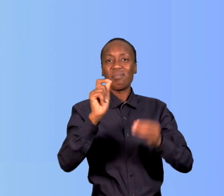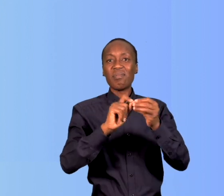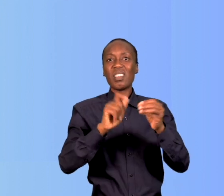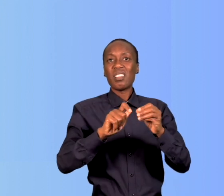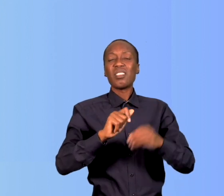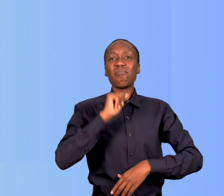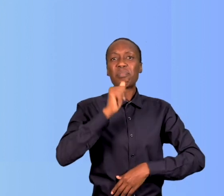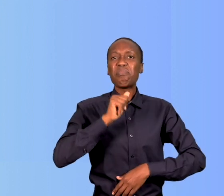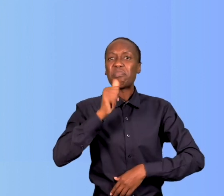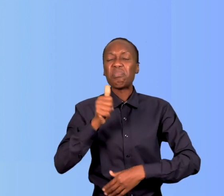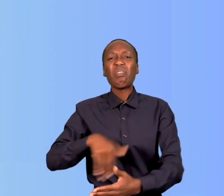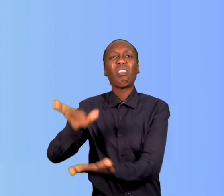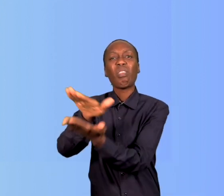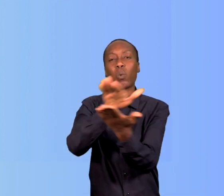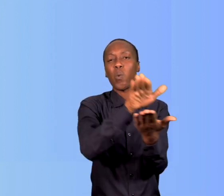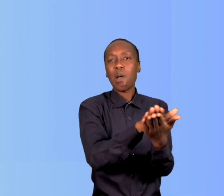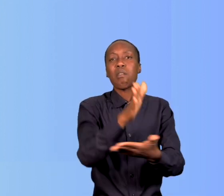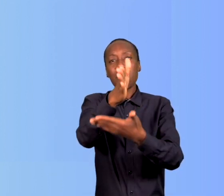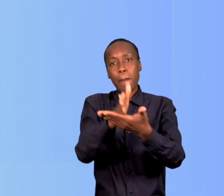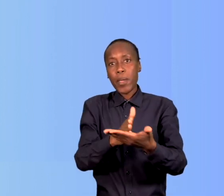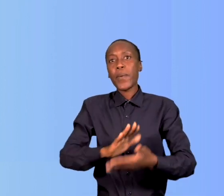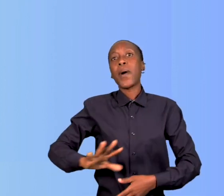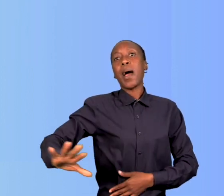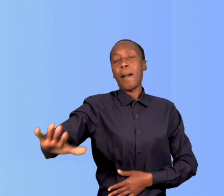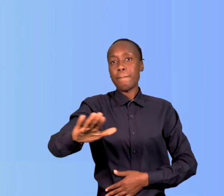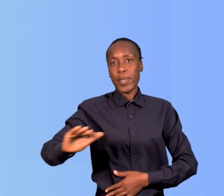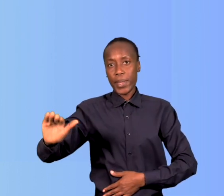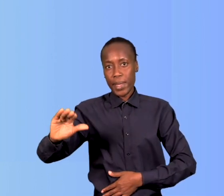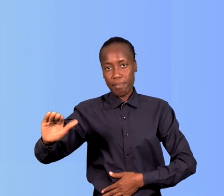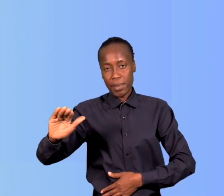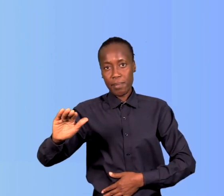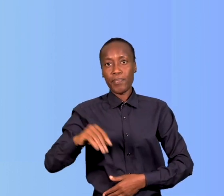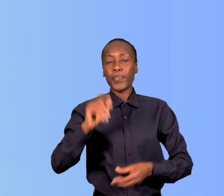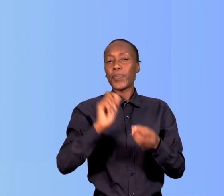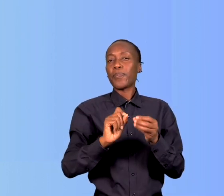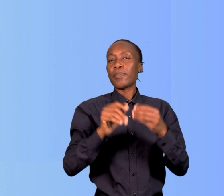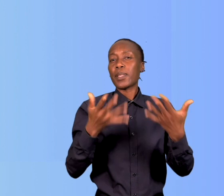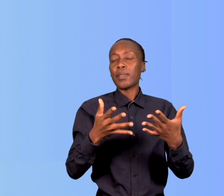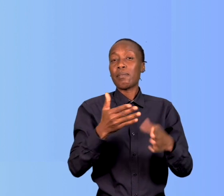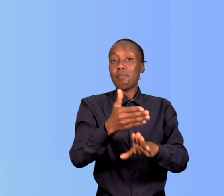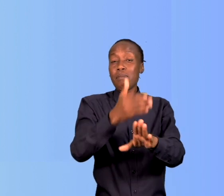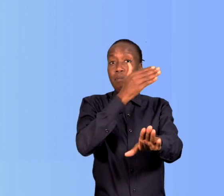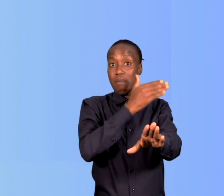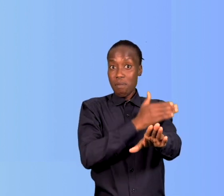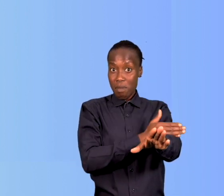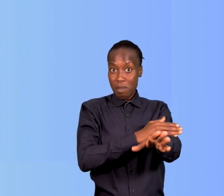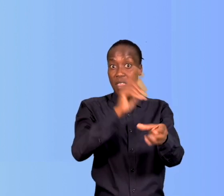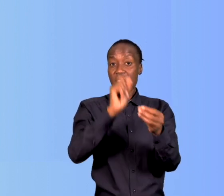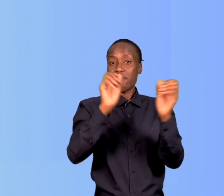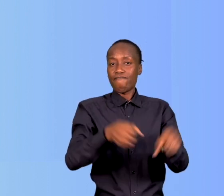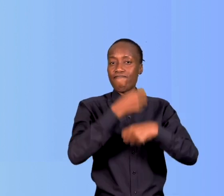negativo significativo sobre o ambiente. Número 2. A proibição inserida no número